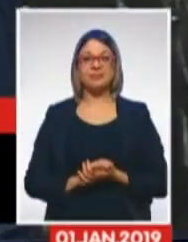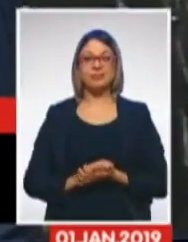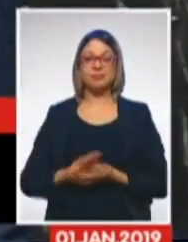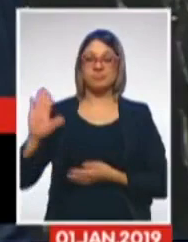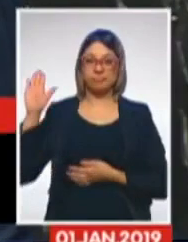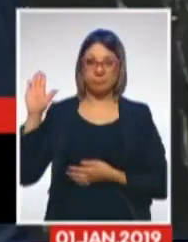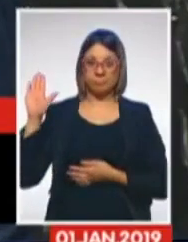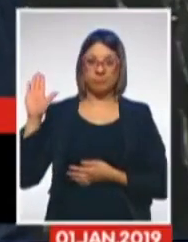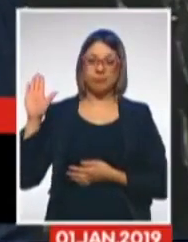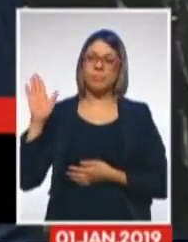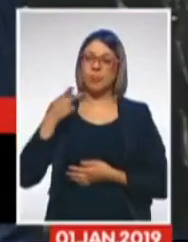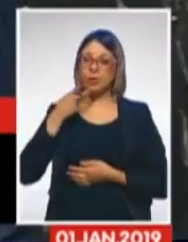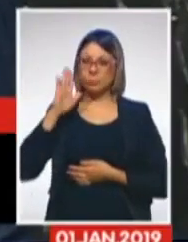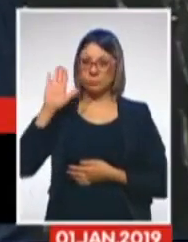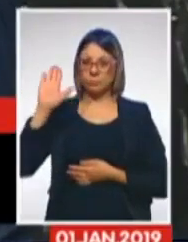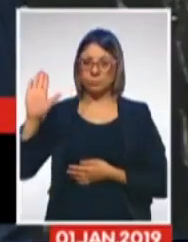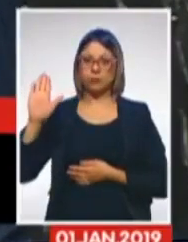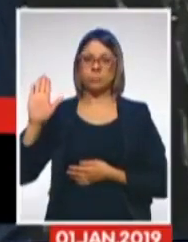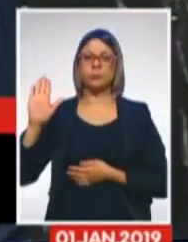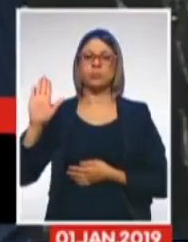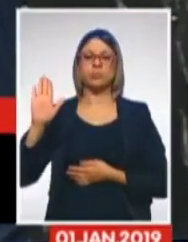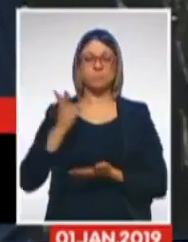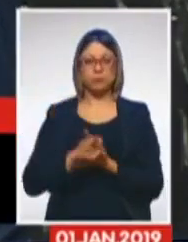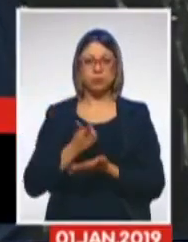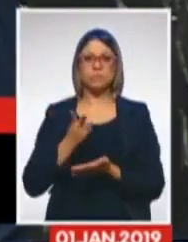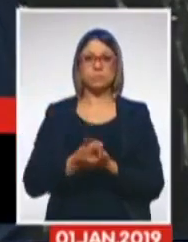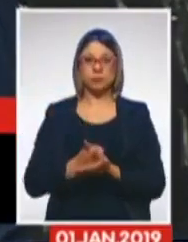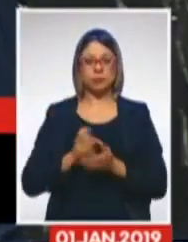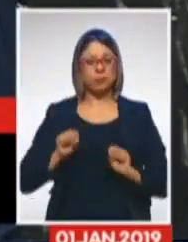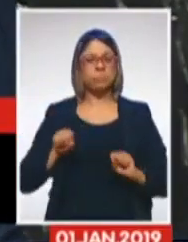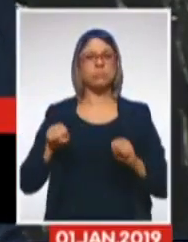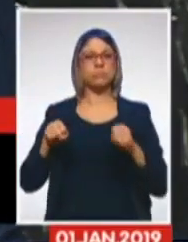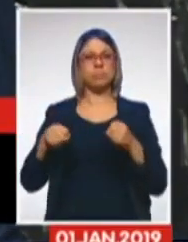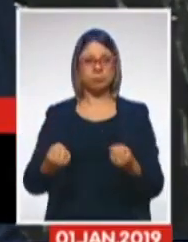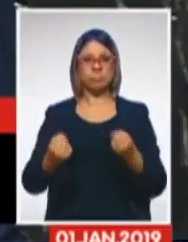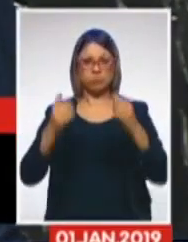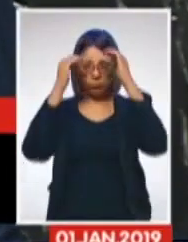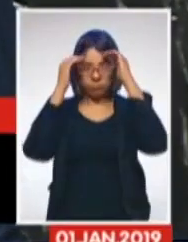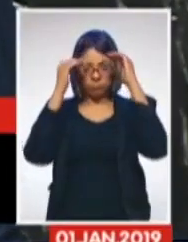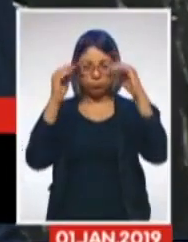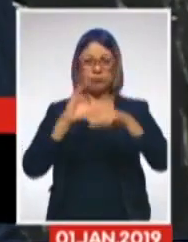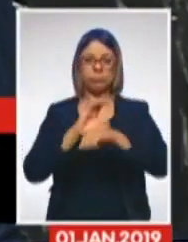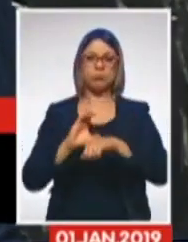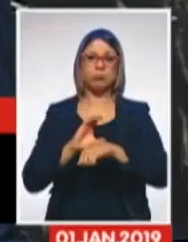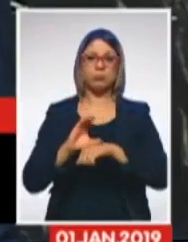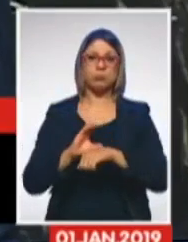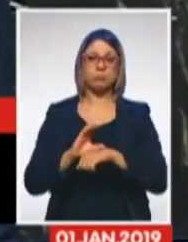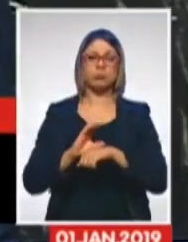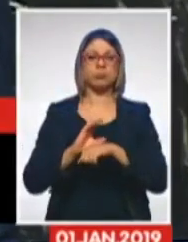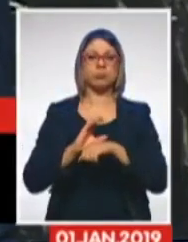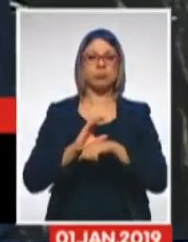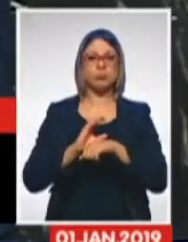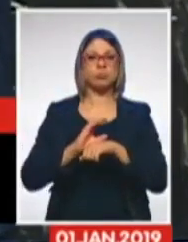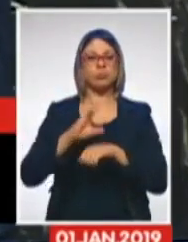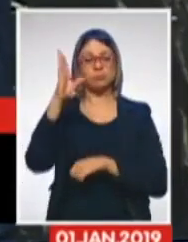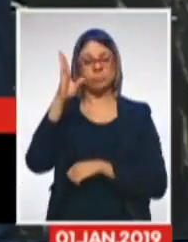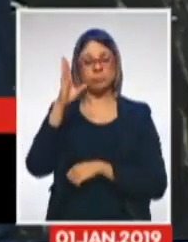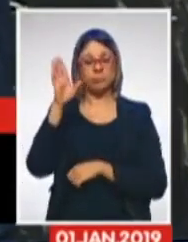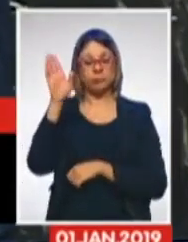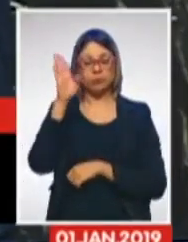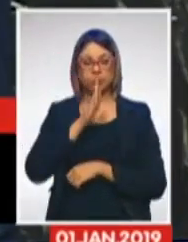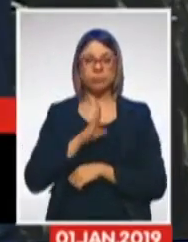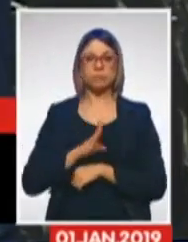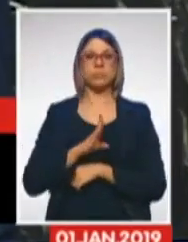Prometo manter, defender e cumprir a Constituição da República e do